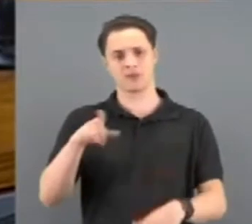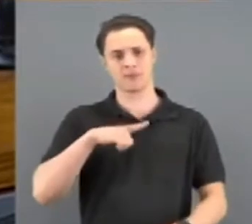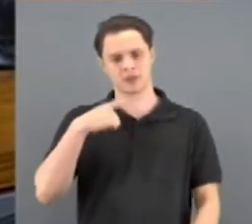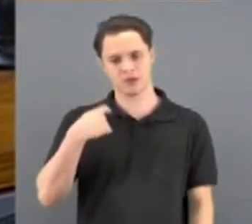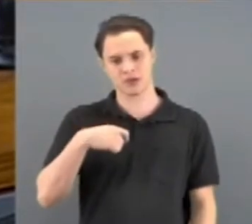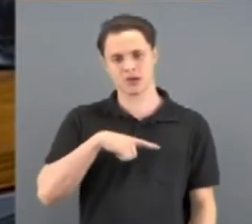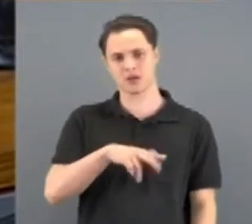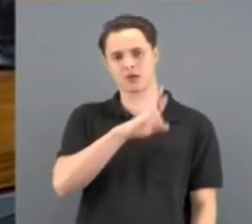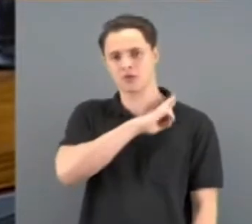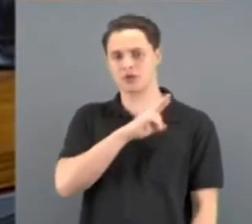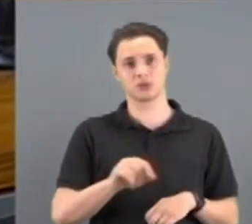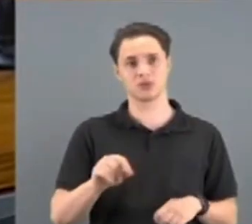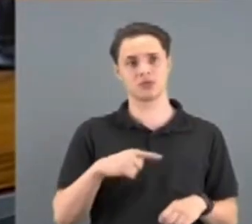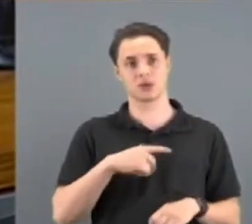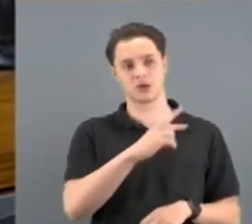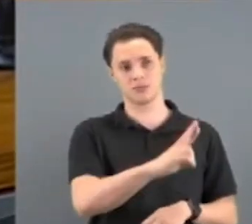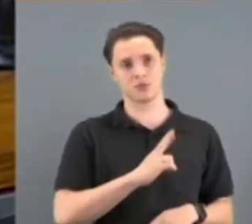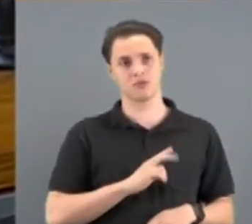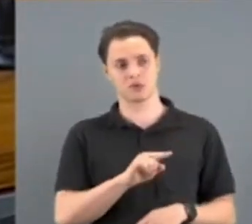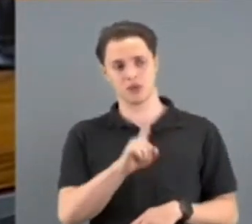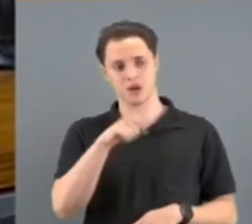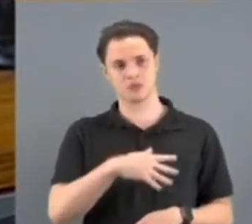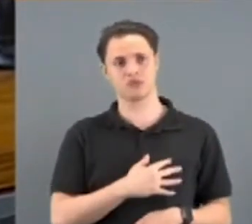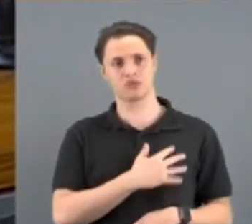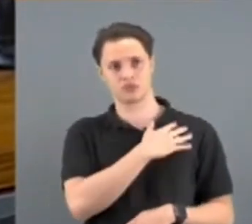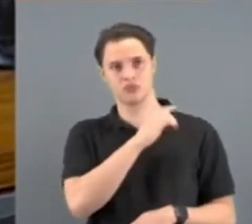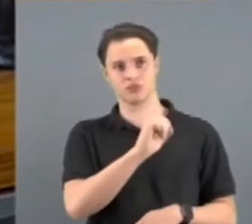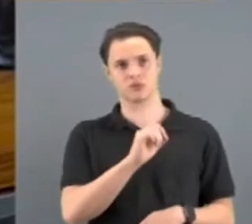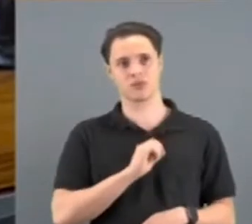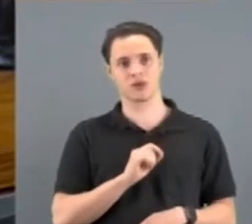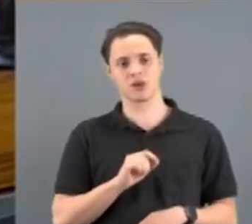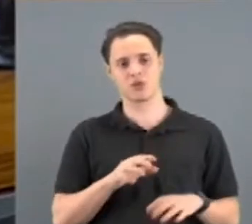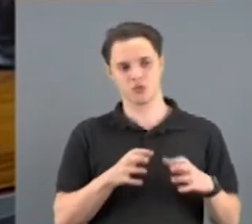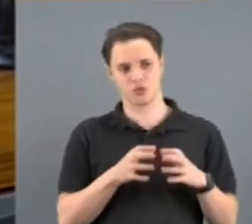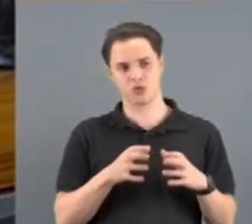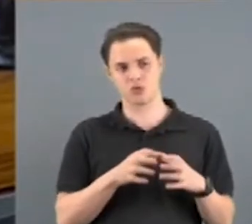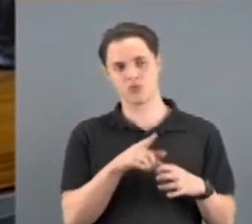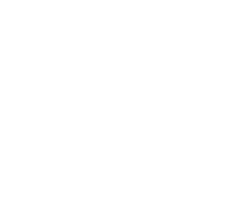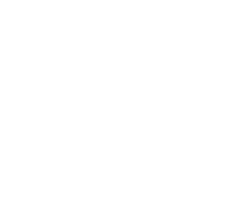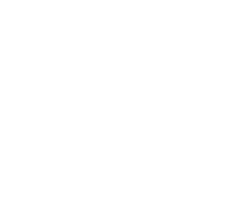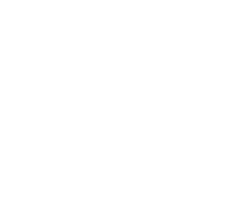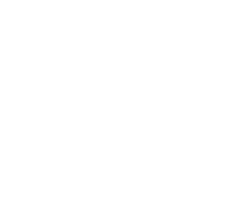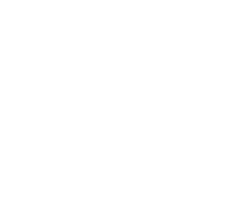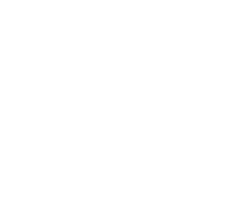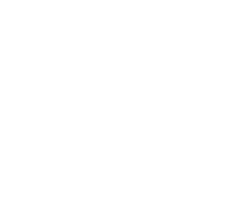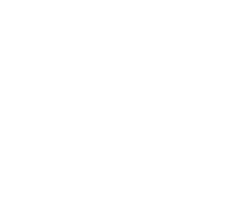a responsabilidade de ter evitado esse golpe. O senhor é um desses generais que é da tese do golpismo. O senhor é um general golpista.